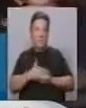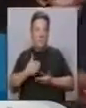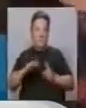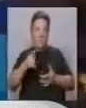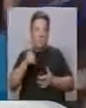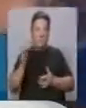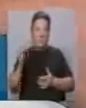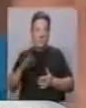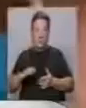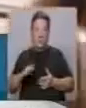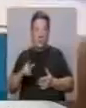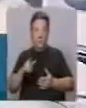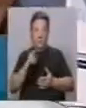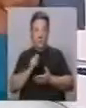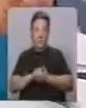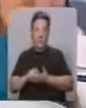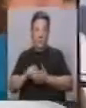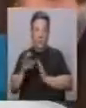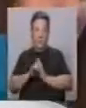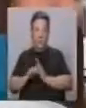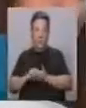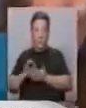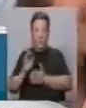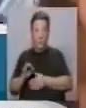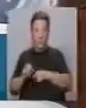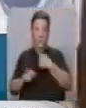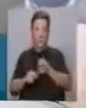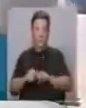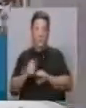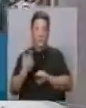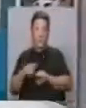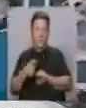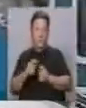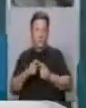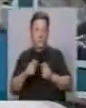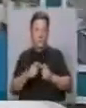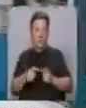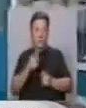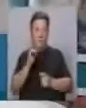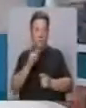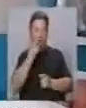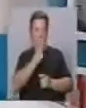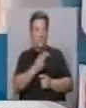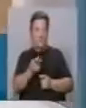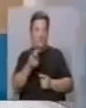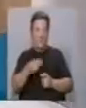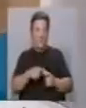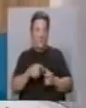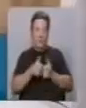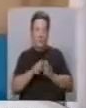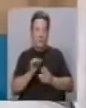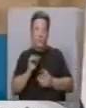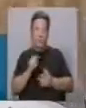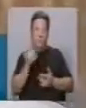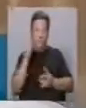aqui chegaram, preencheram um currículo, depois têm este cartão de visitante, onde todos os vossos